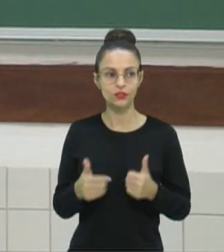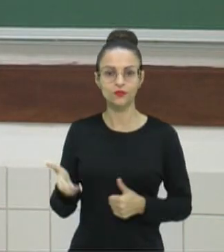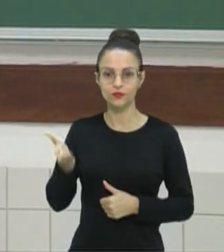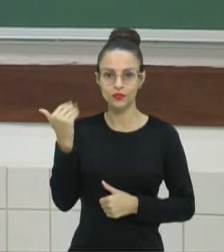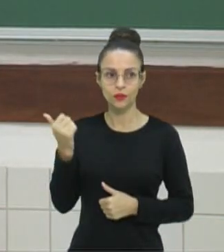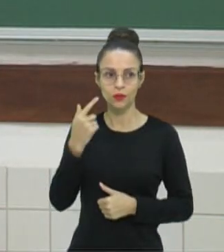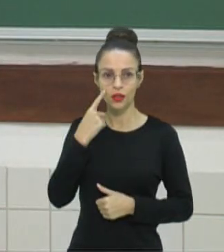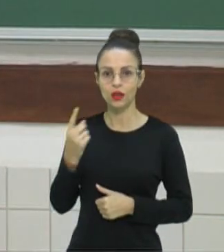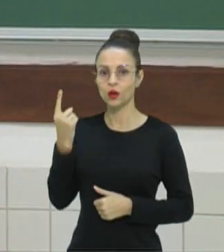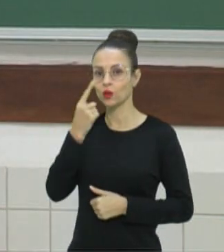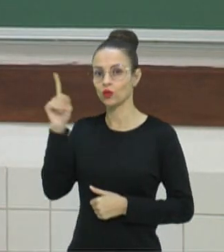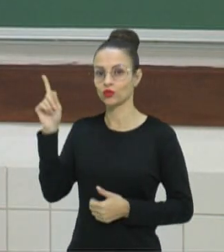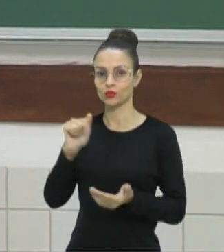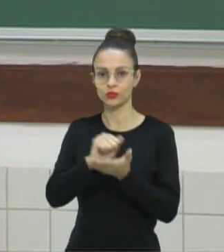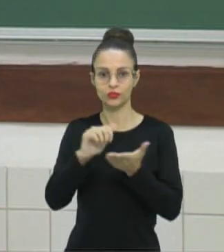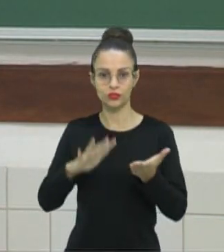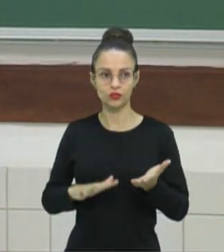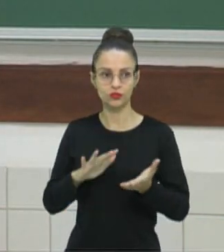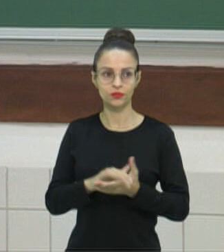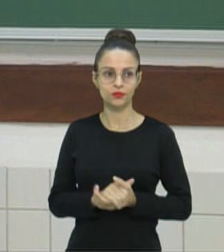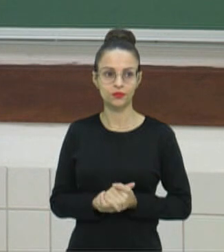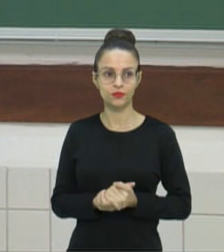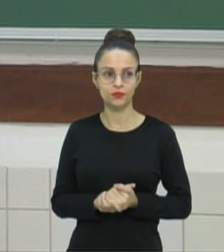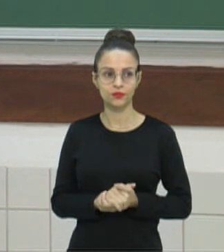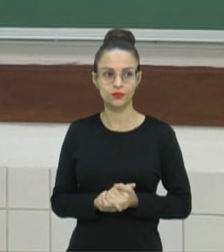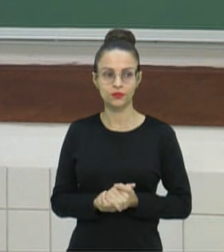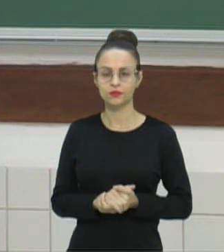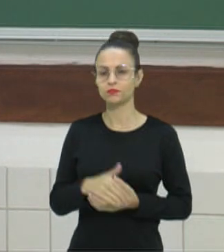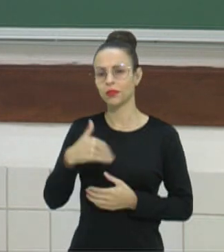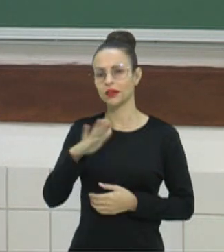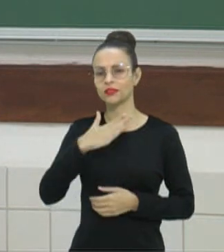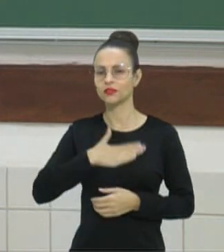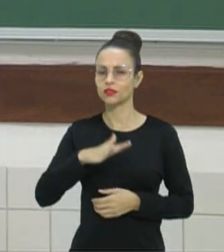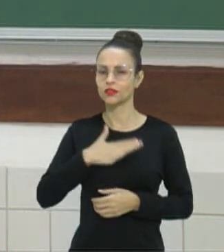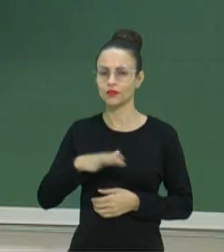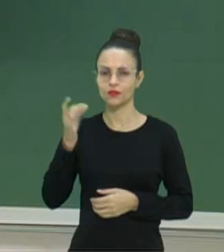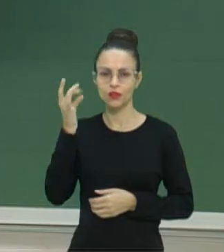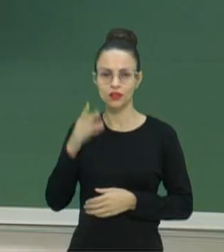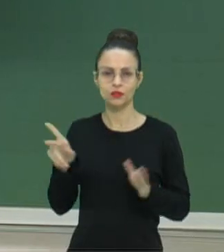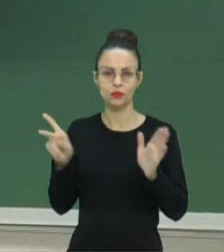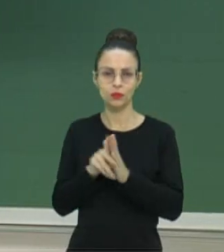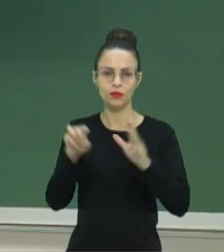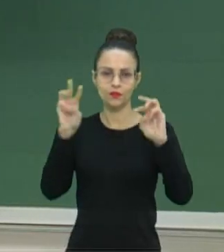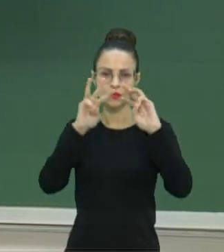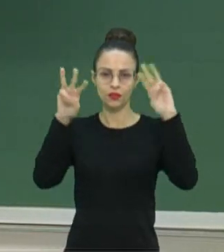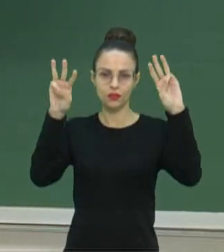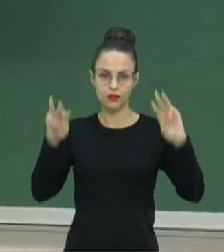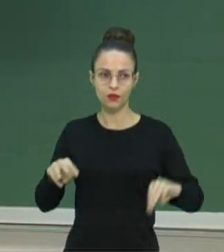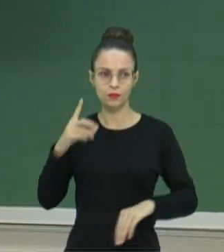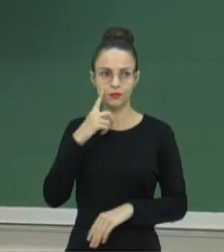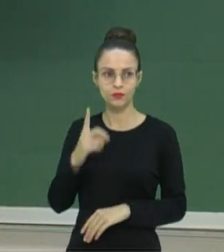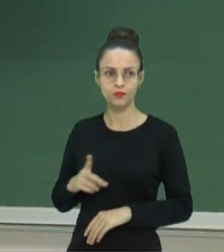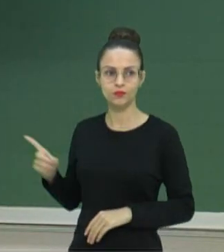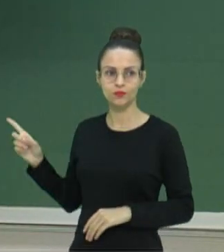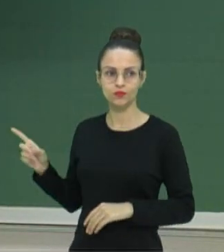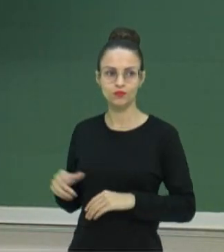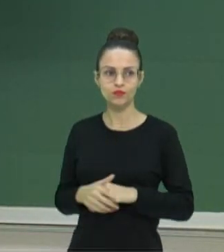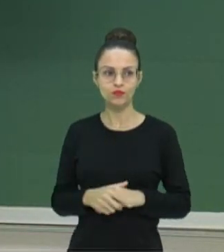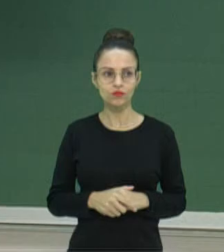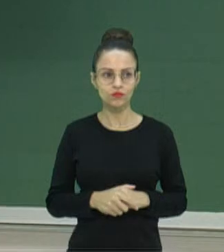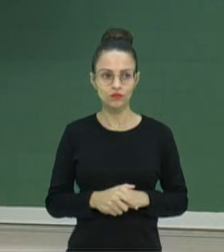lá! Último exercício, meus queridos. É um exercício agora mais suave, um exercício da Federal, inclusive. Veja que interessante aqui, ó.